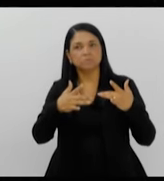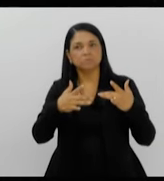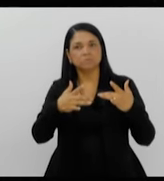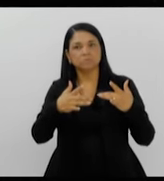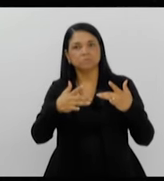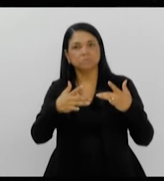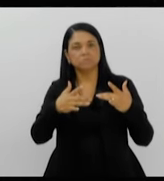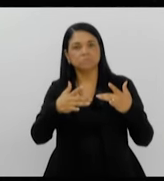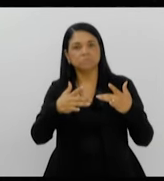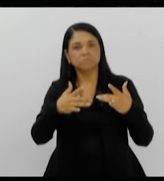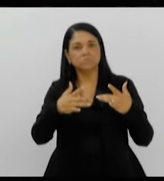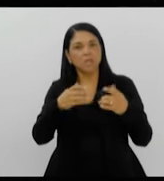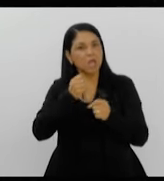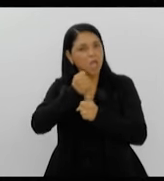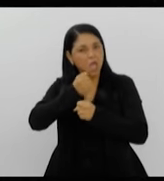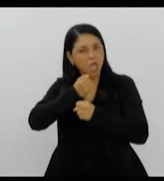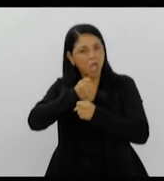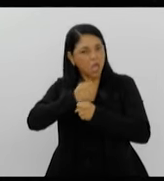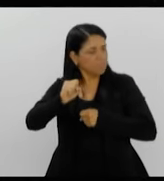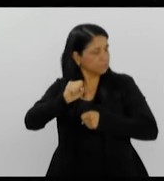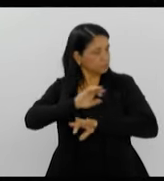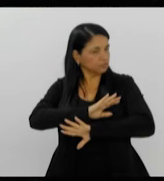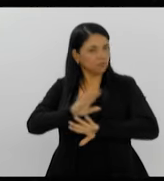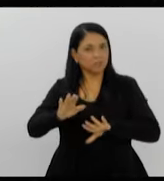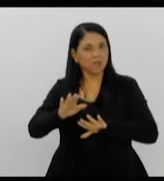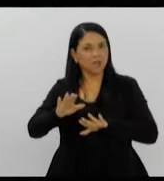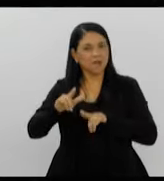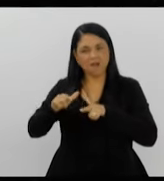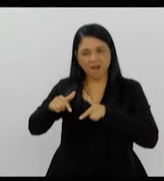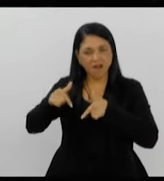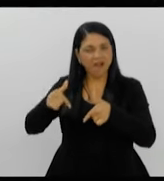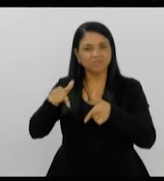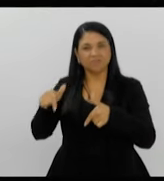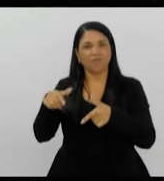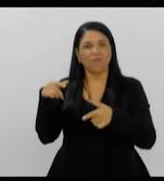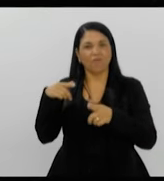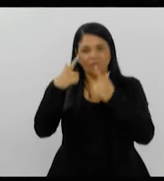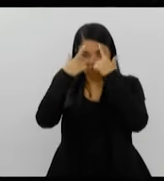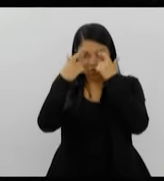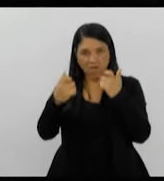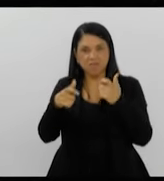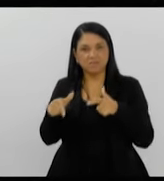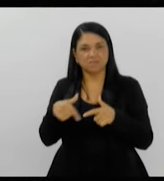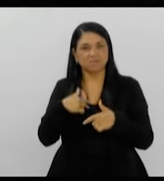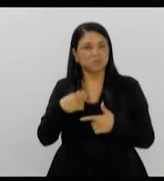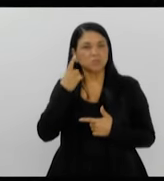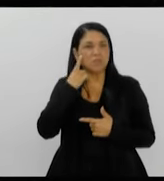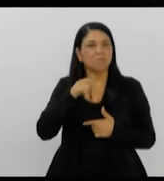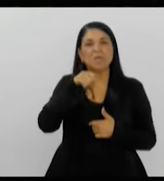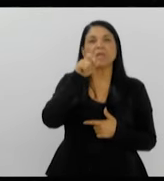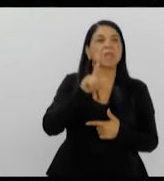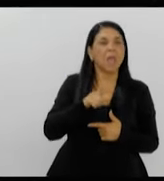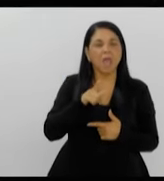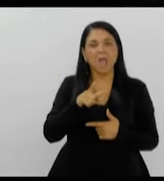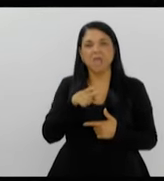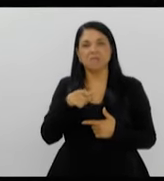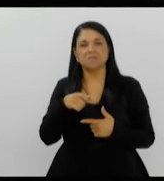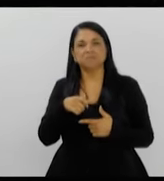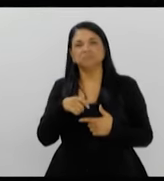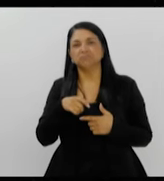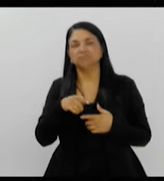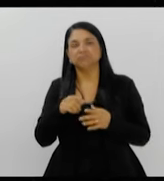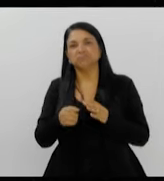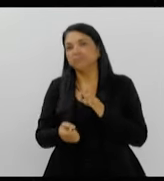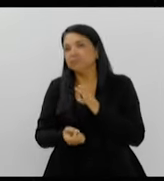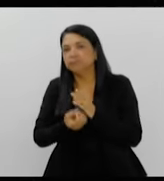imediatamente repudiar aquele ato de violência sem saber quem tinha praticado Qual foi o origem